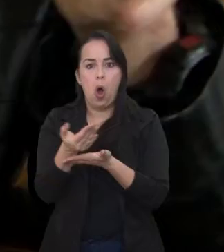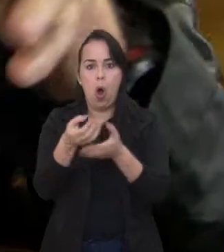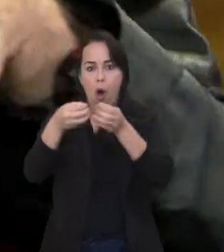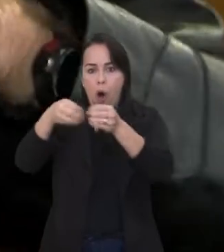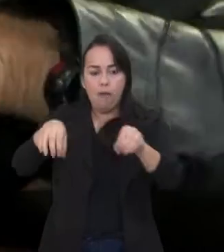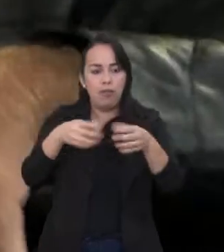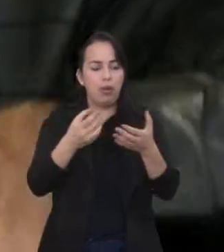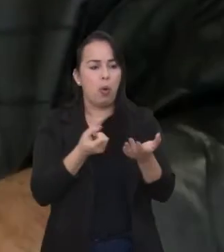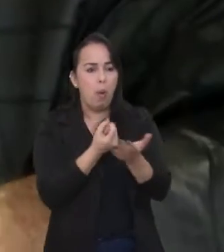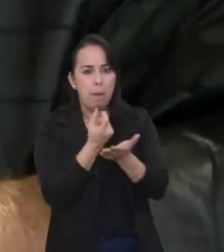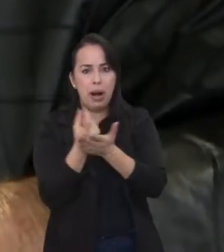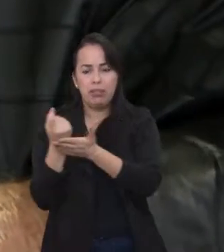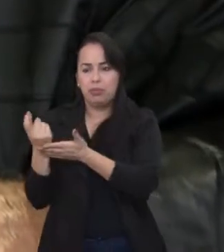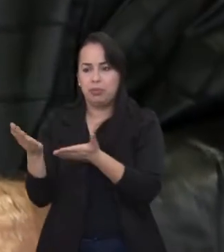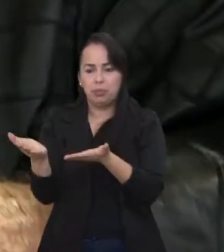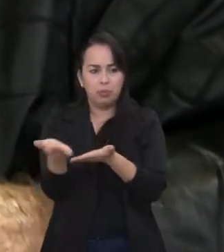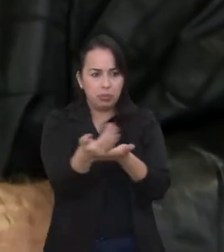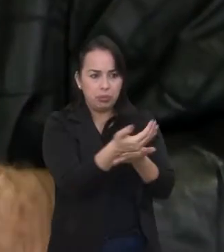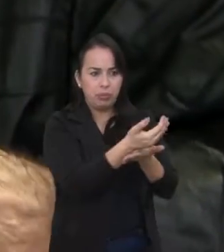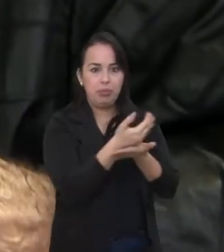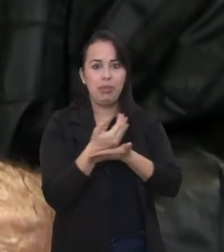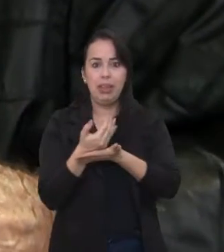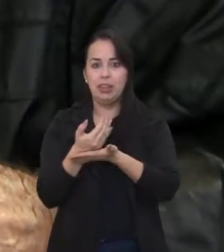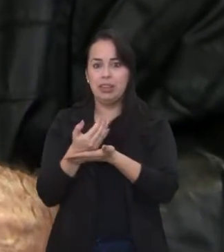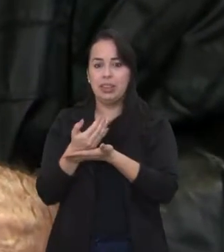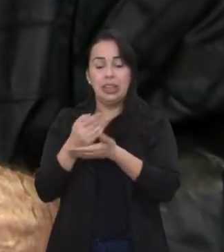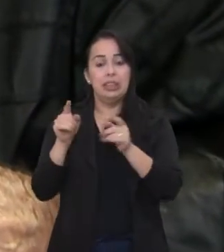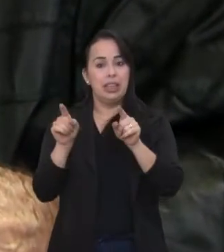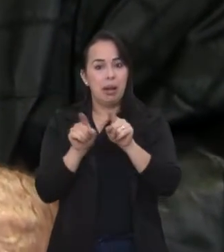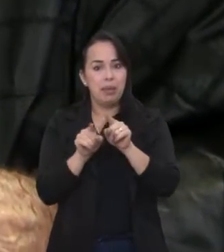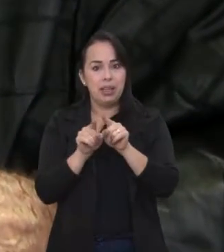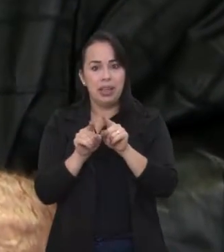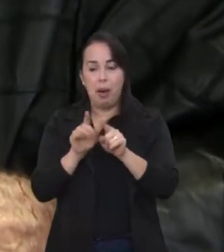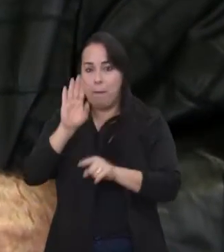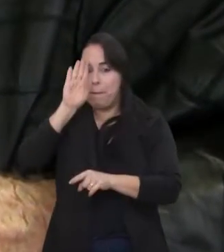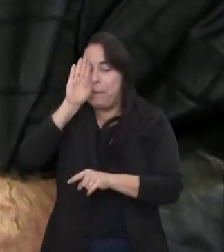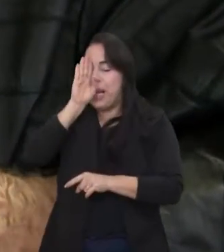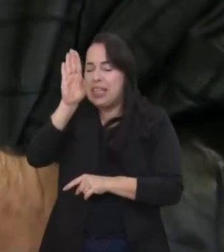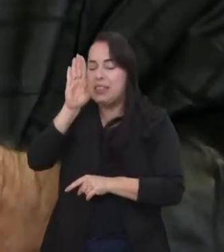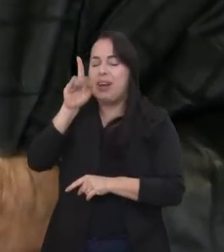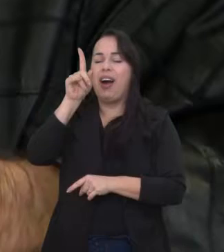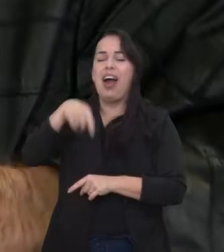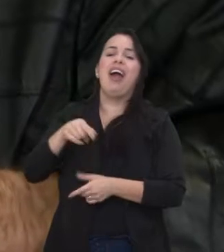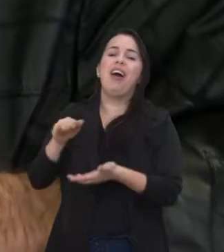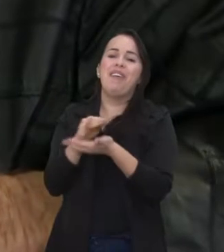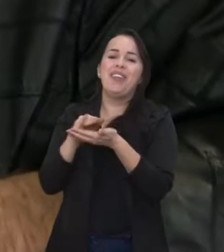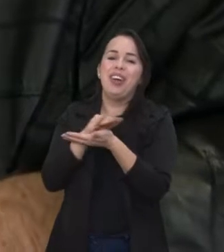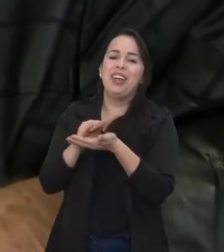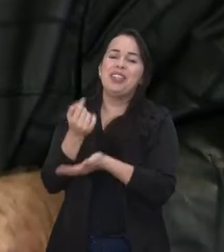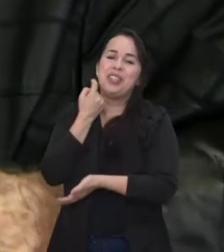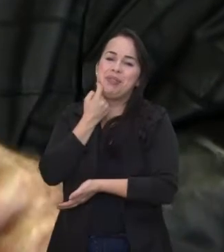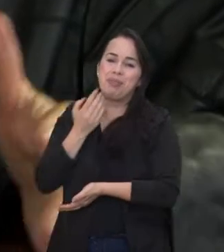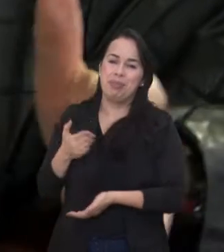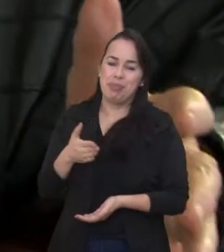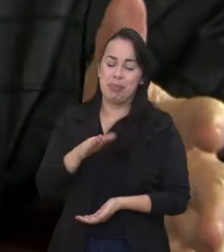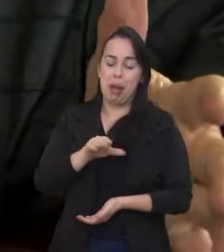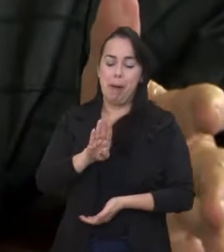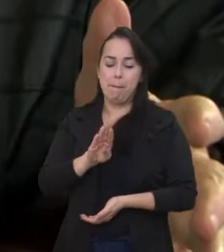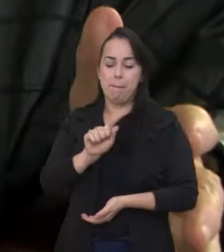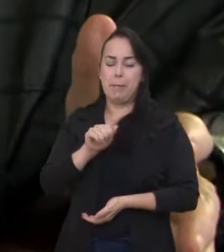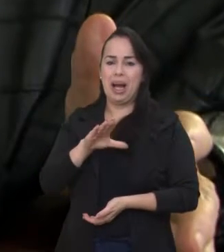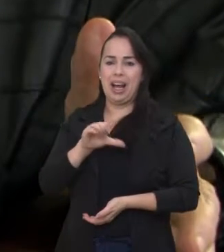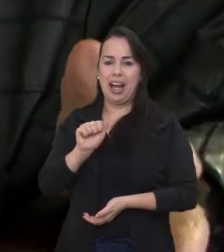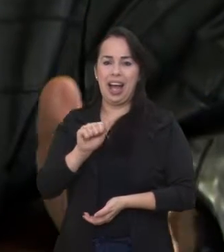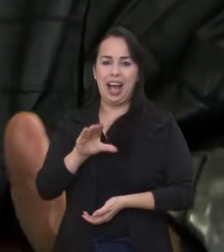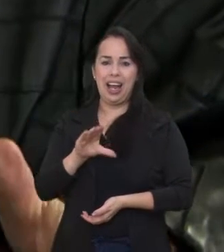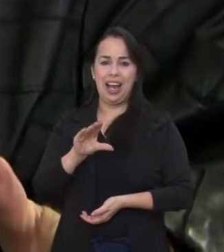coisas Mas tinha de tudo, mas o principal era o bolinho de bacalhau. Formava aquelas filas